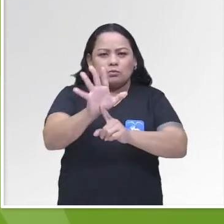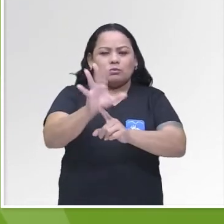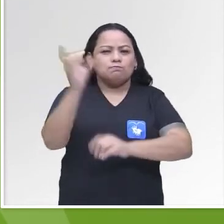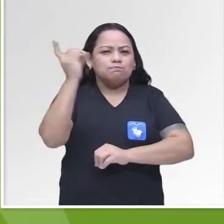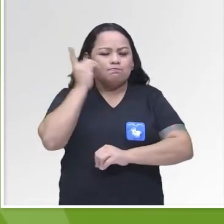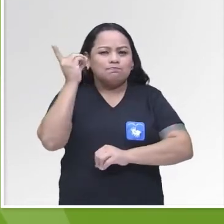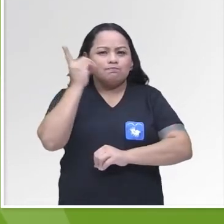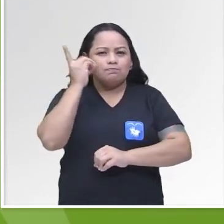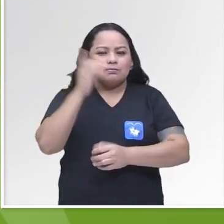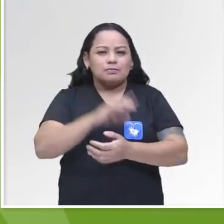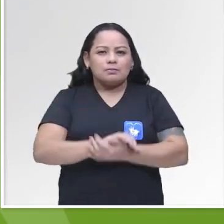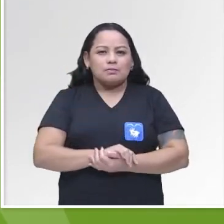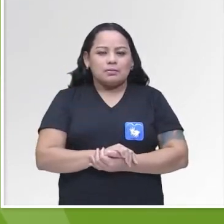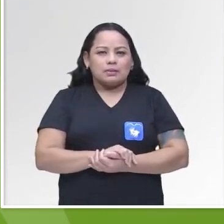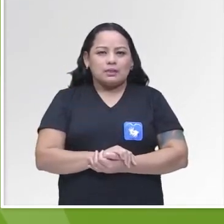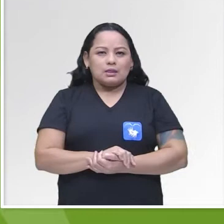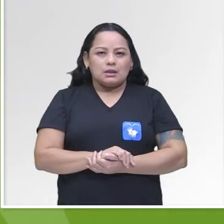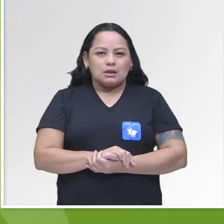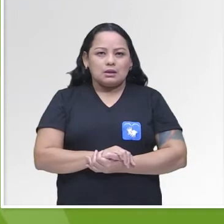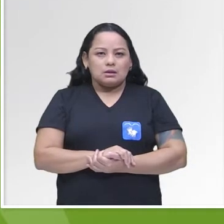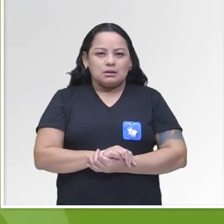cotidiano.